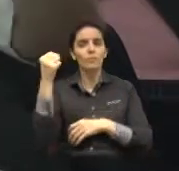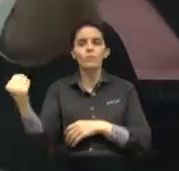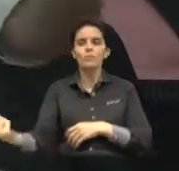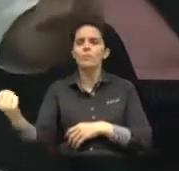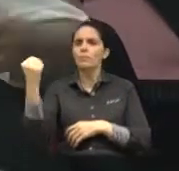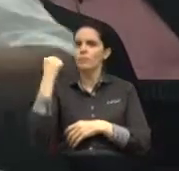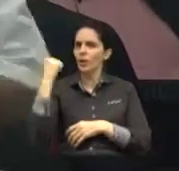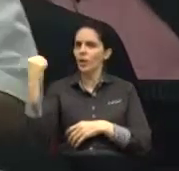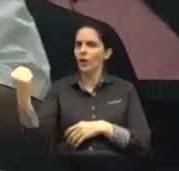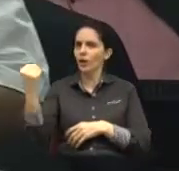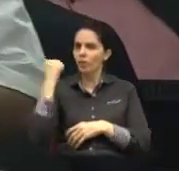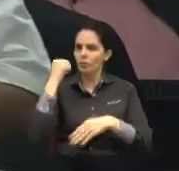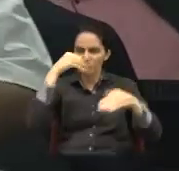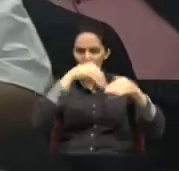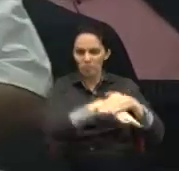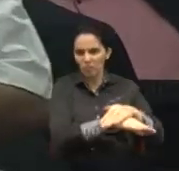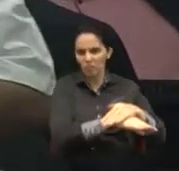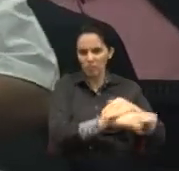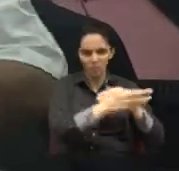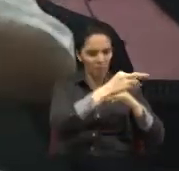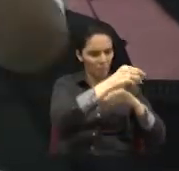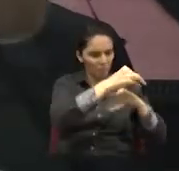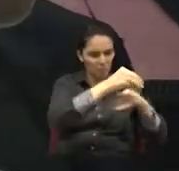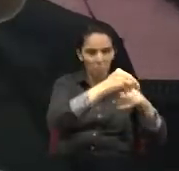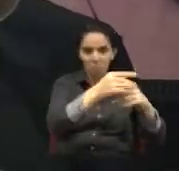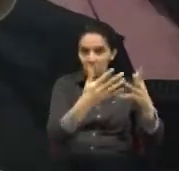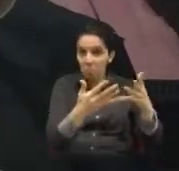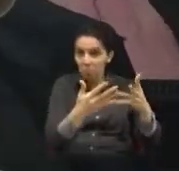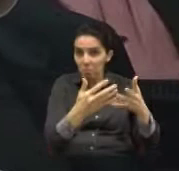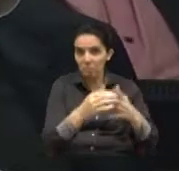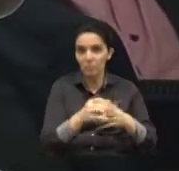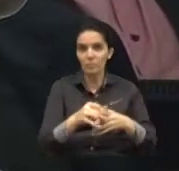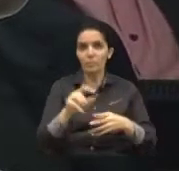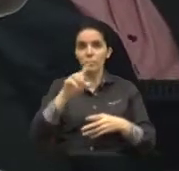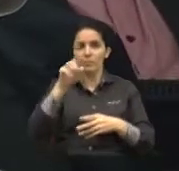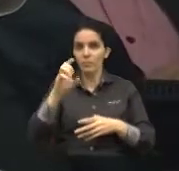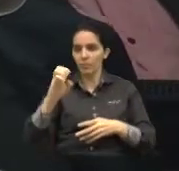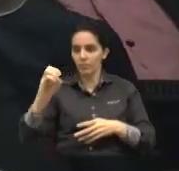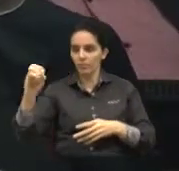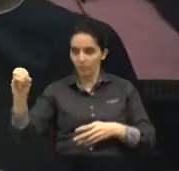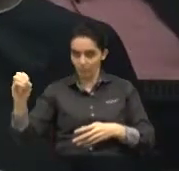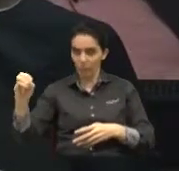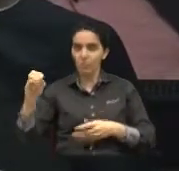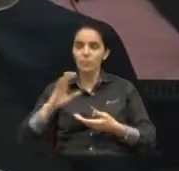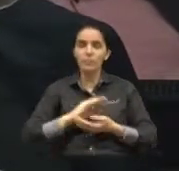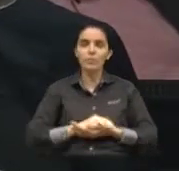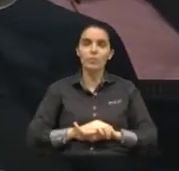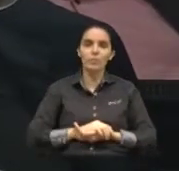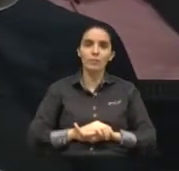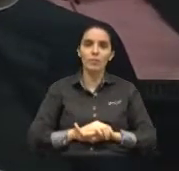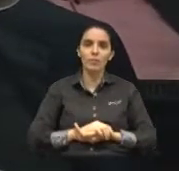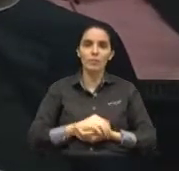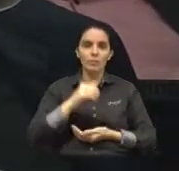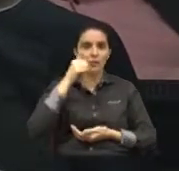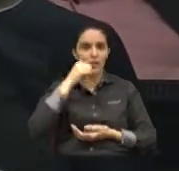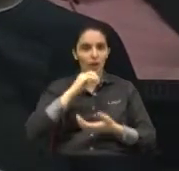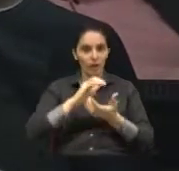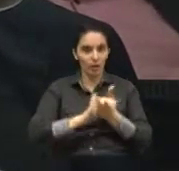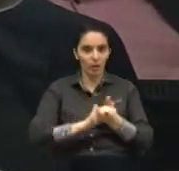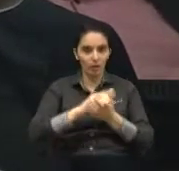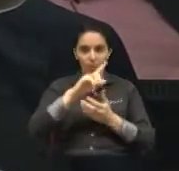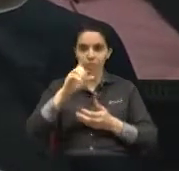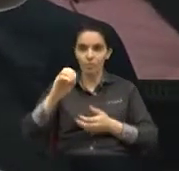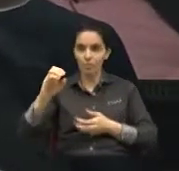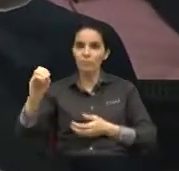que está guardado lá, cheio de poeira? Eu sei que lá no zoológico, a esposa do Lemão trabalha lá na